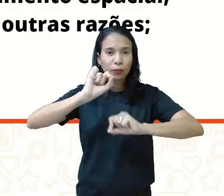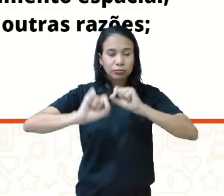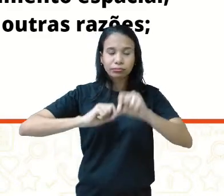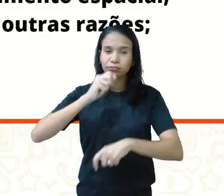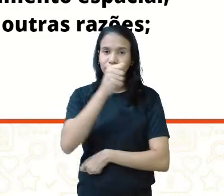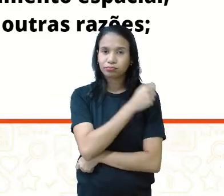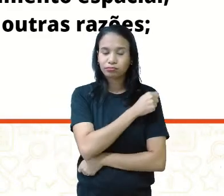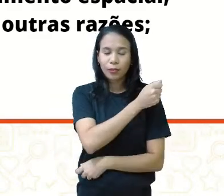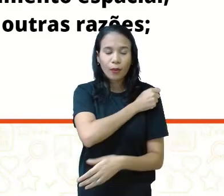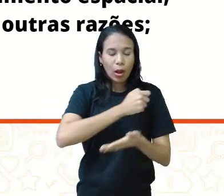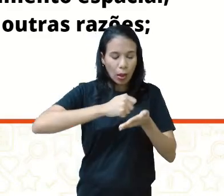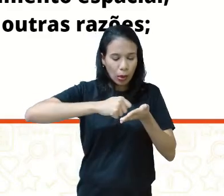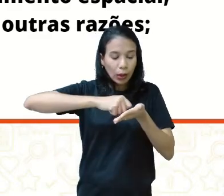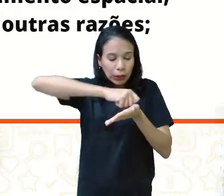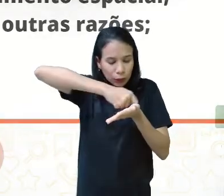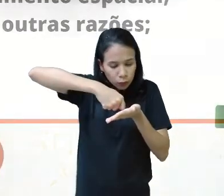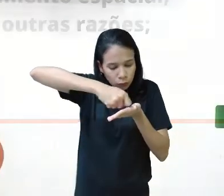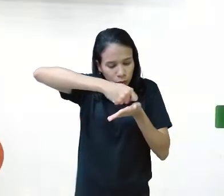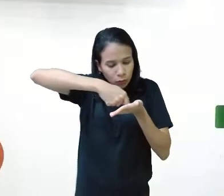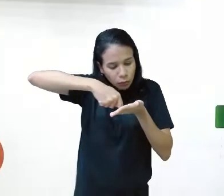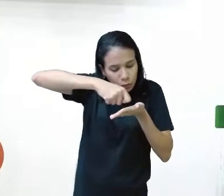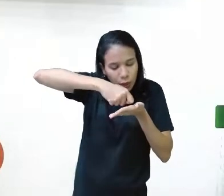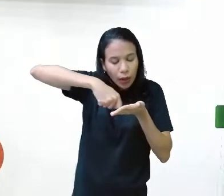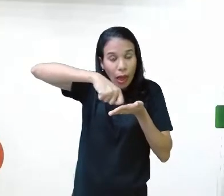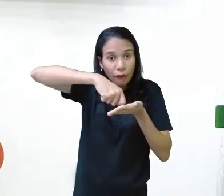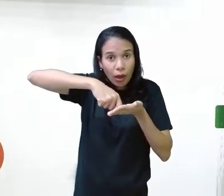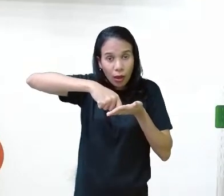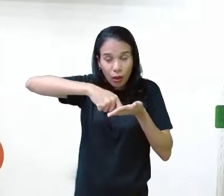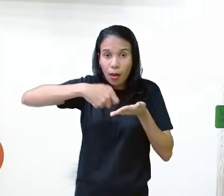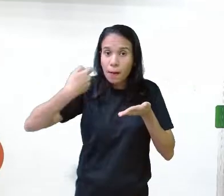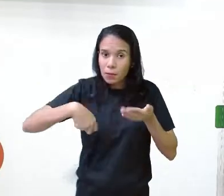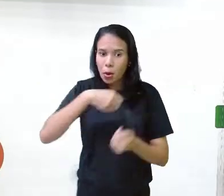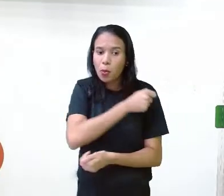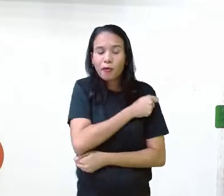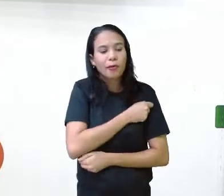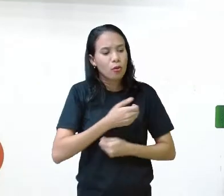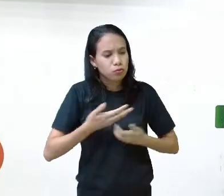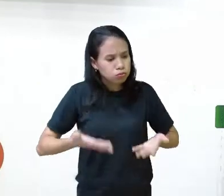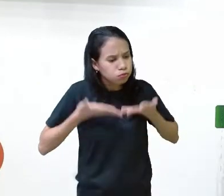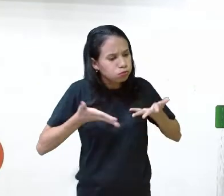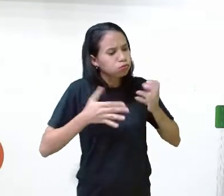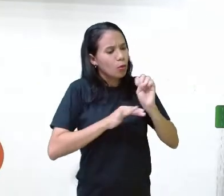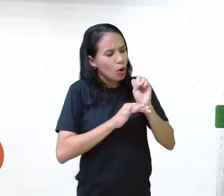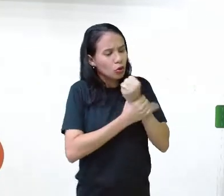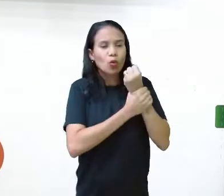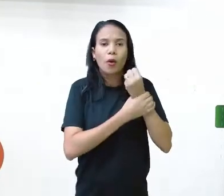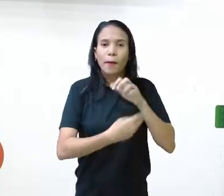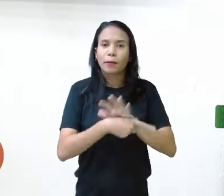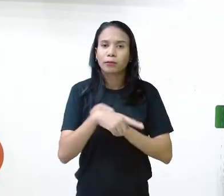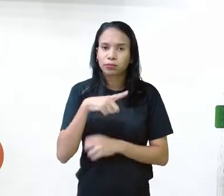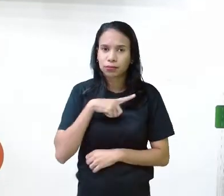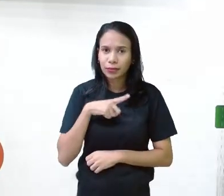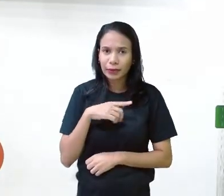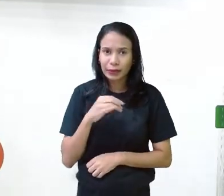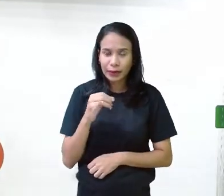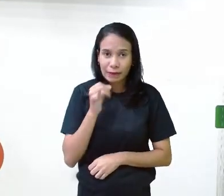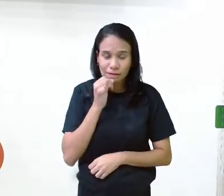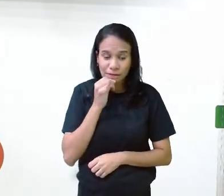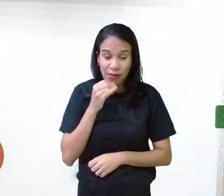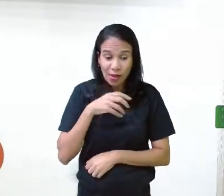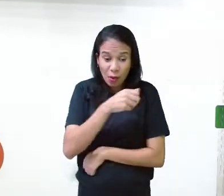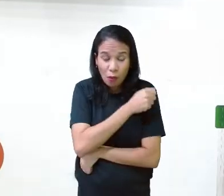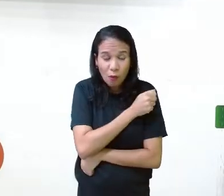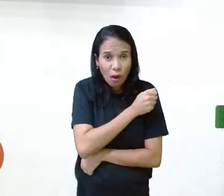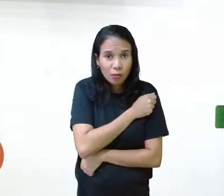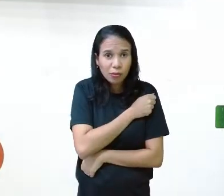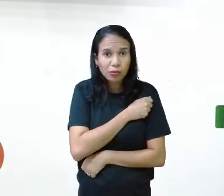está escrevendo, então deixe ele o mais seguro possível, porque se ele ter essa relação,